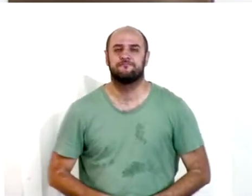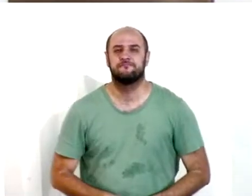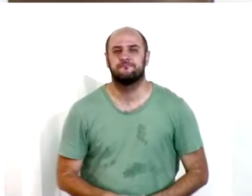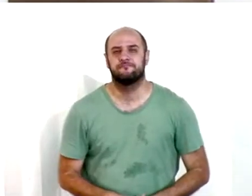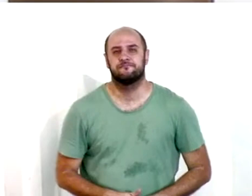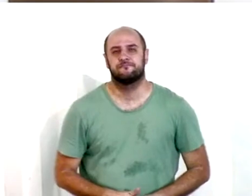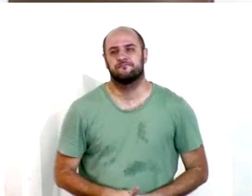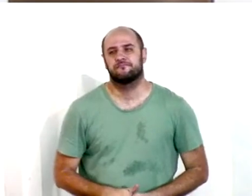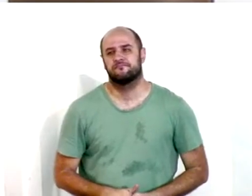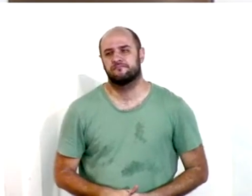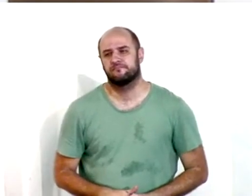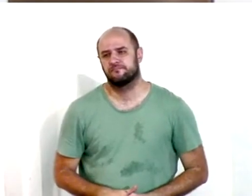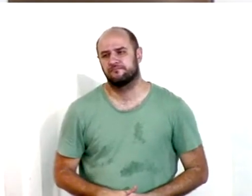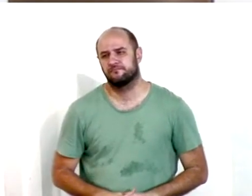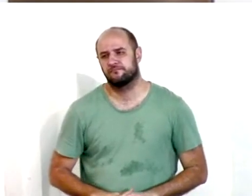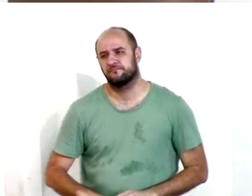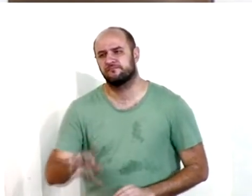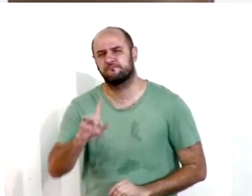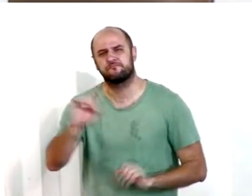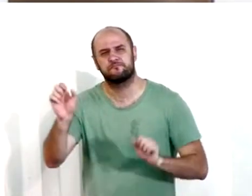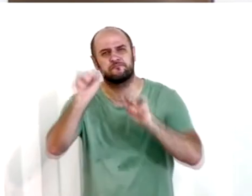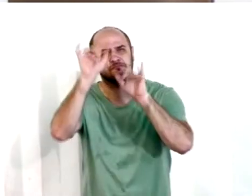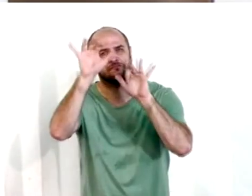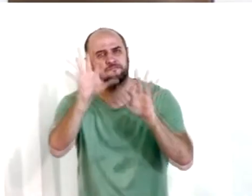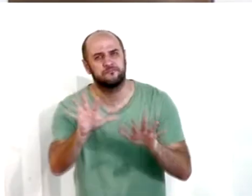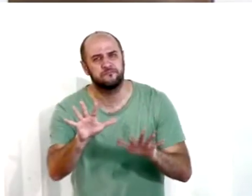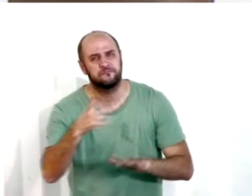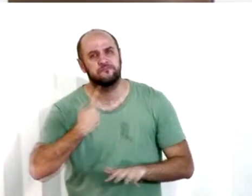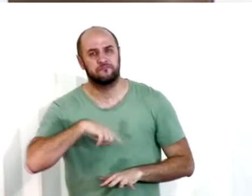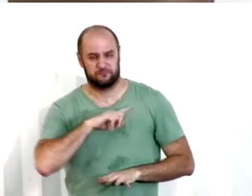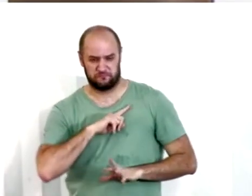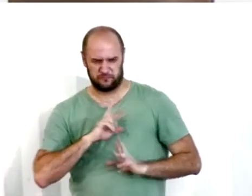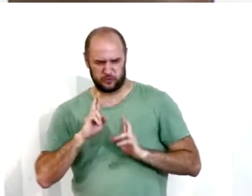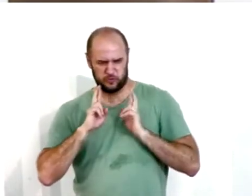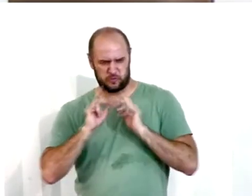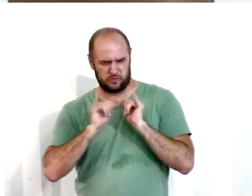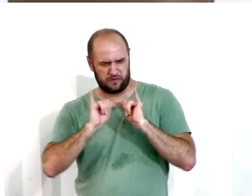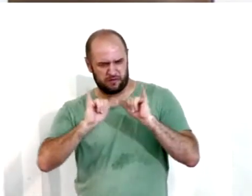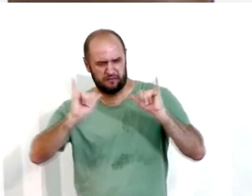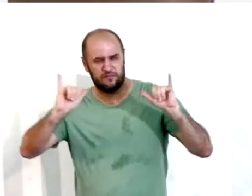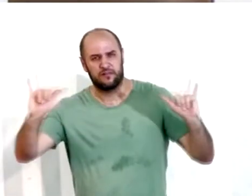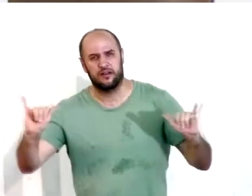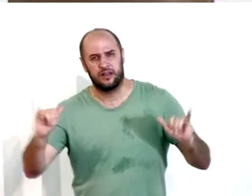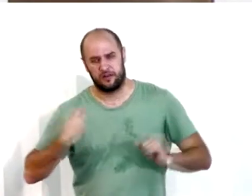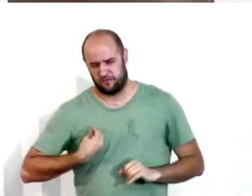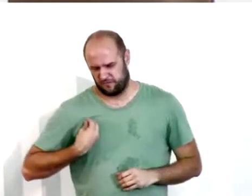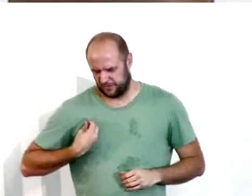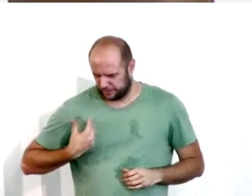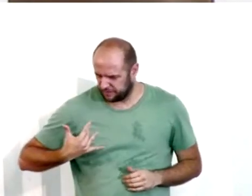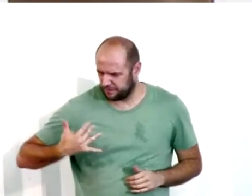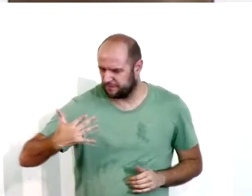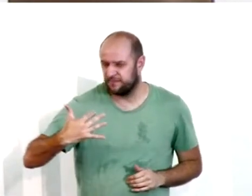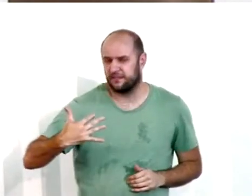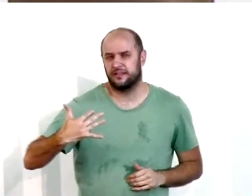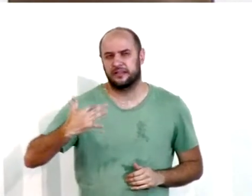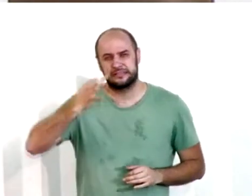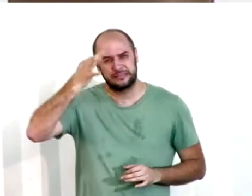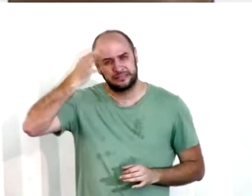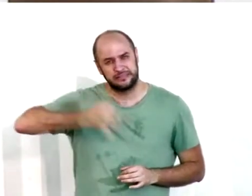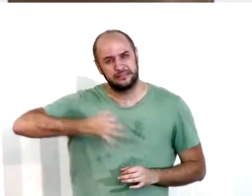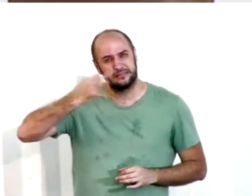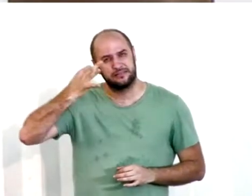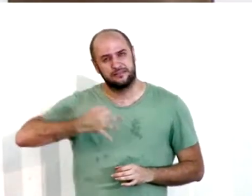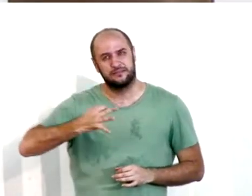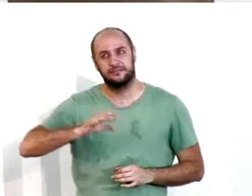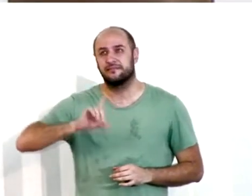E que Deus nos dê a graça para ter consolo e esperança enquanto caminhamos, na certeza de que